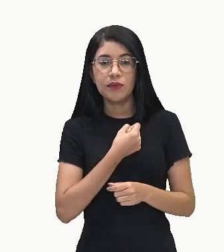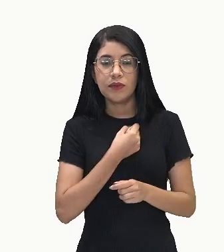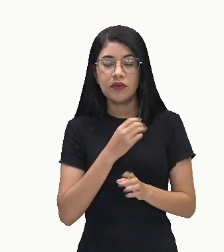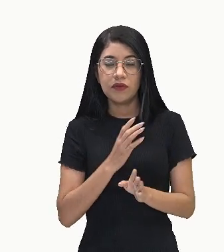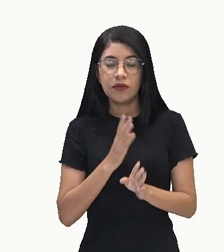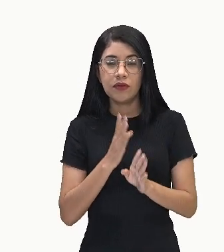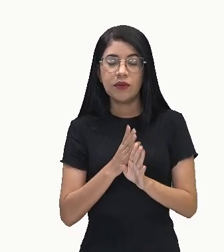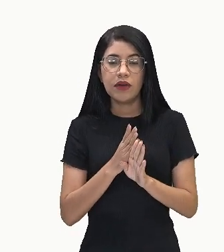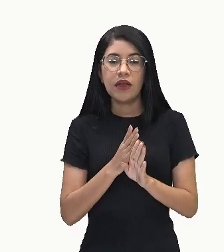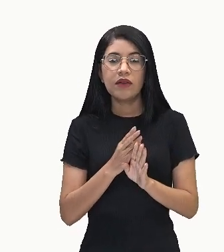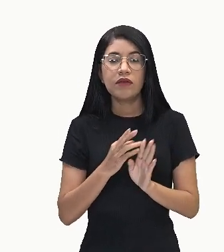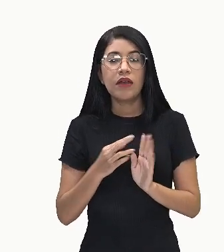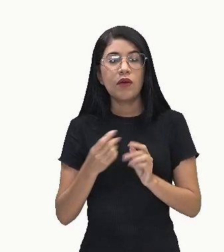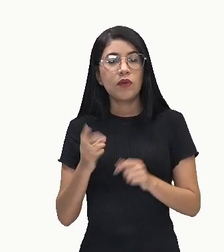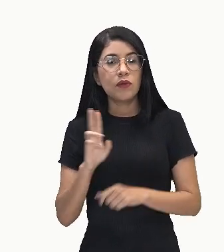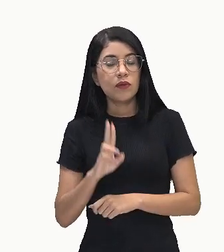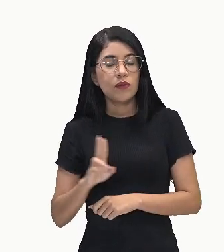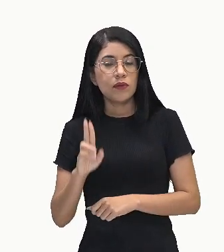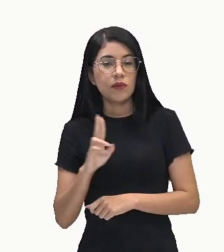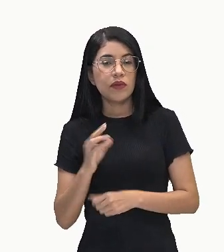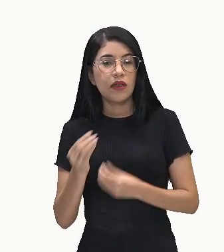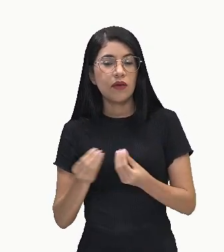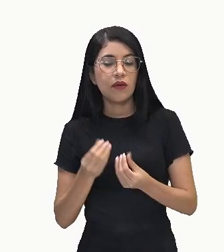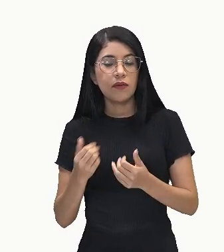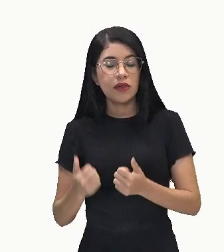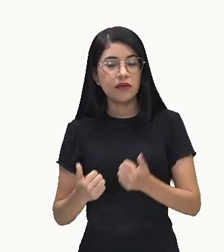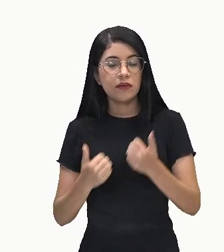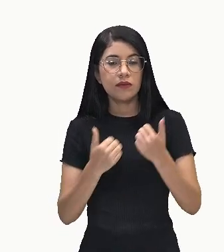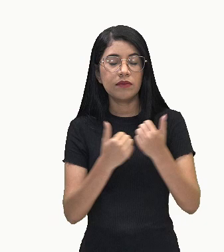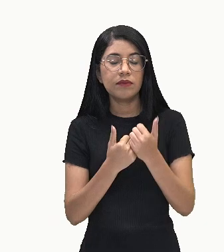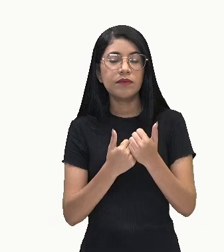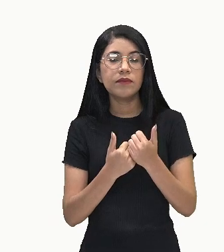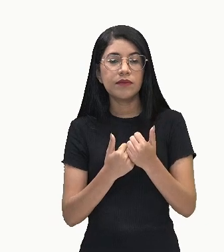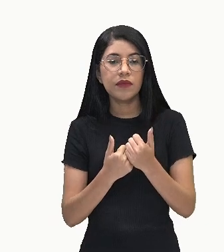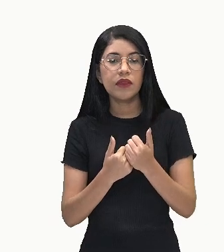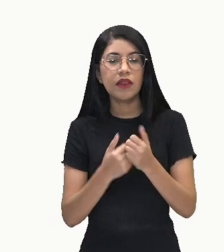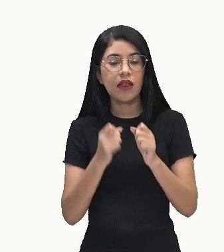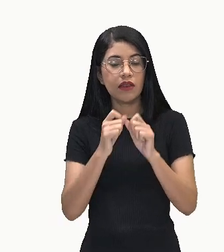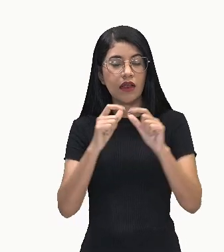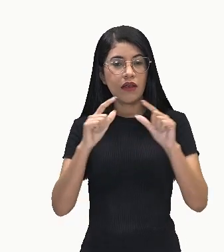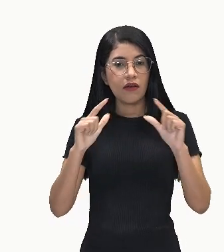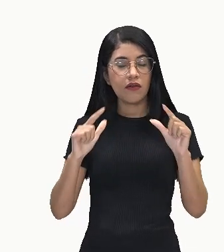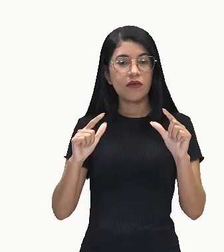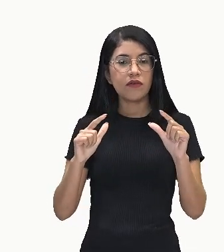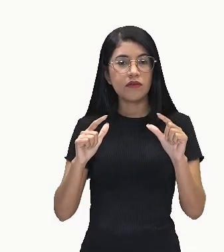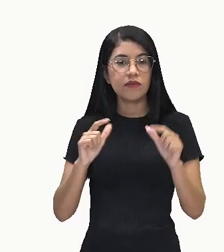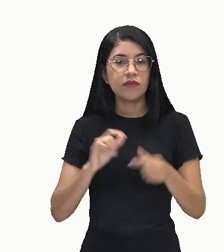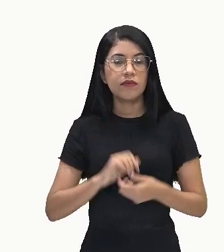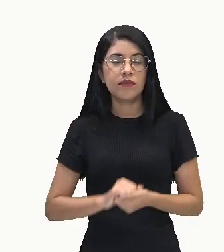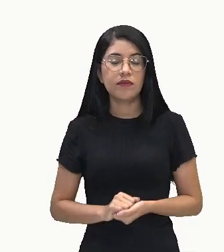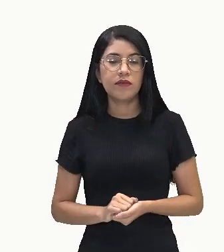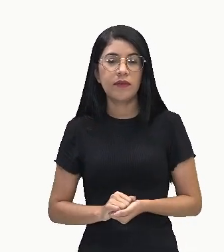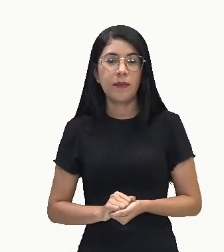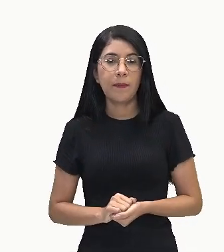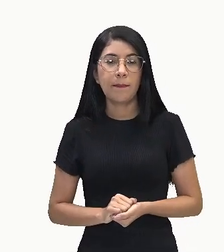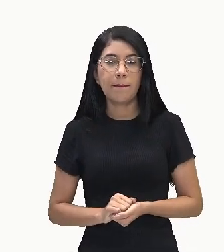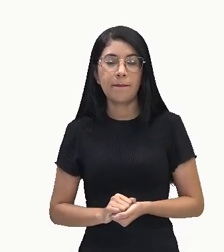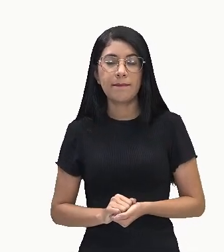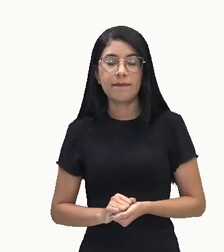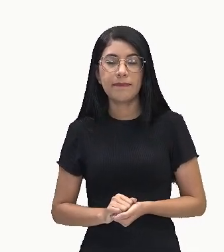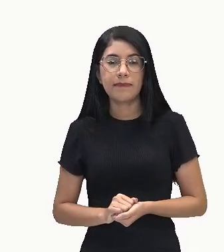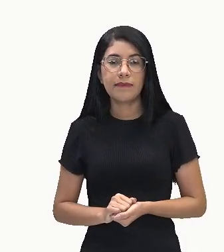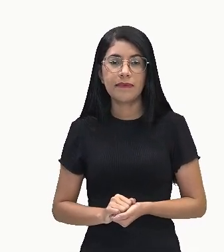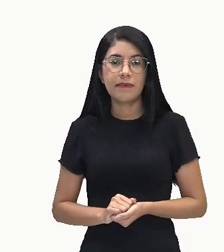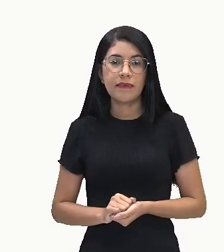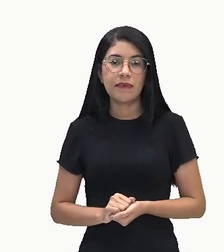ó, que nós vamos substituir na fórmula resolutiva da equação do segundo